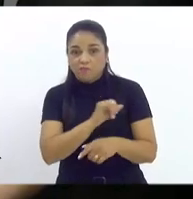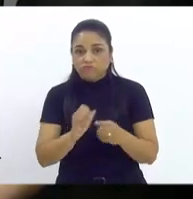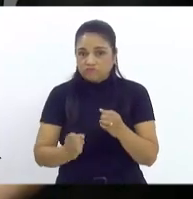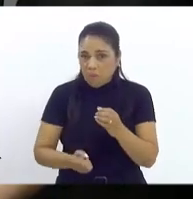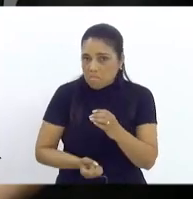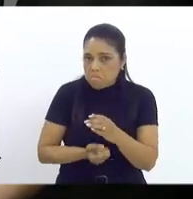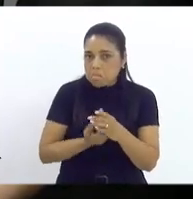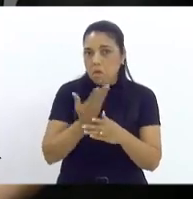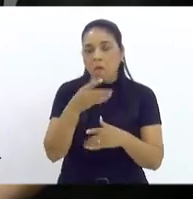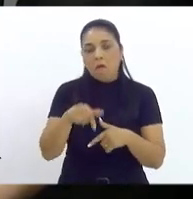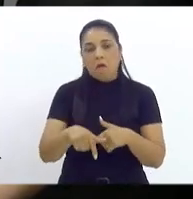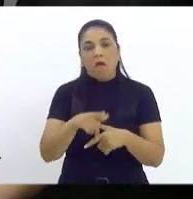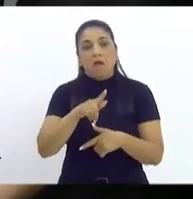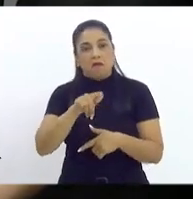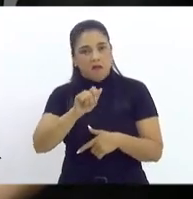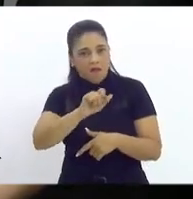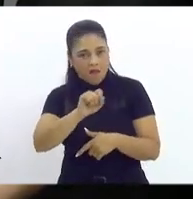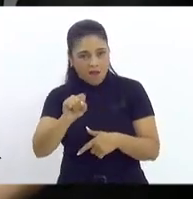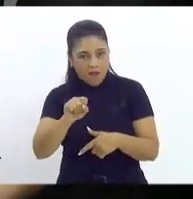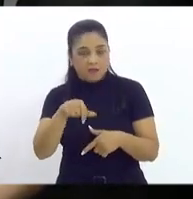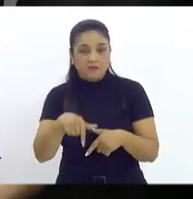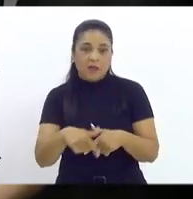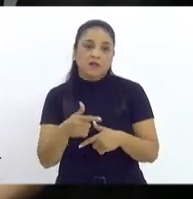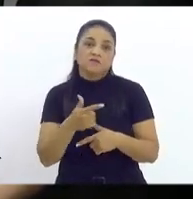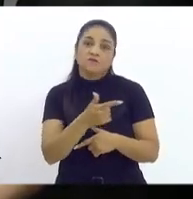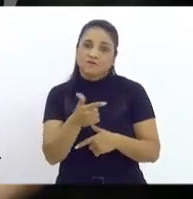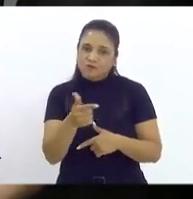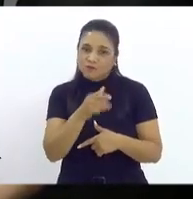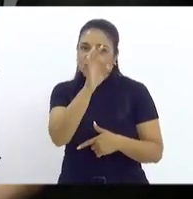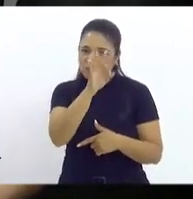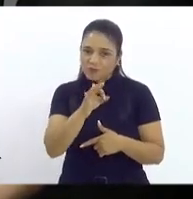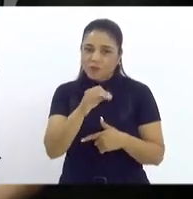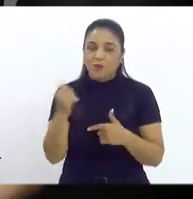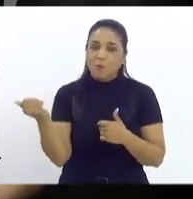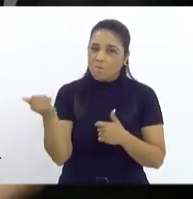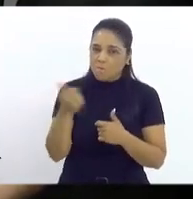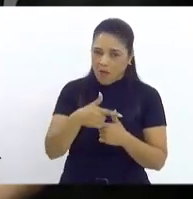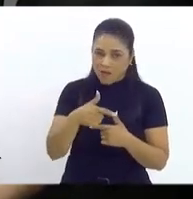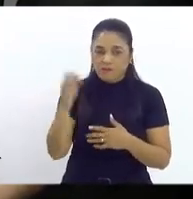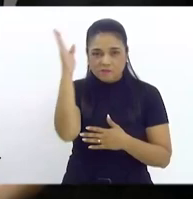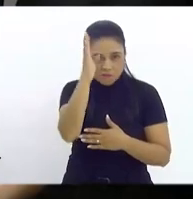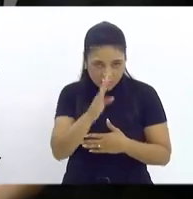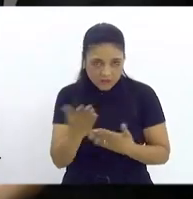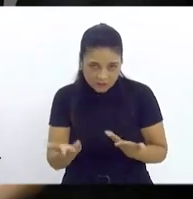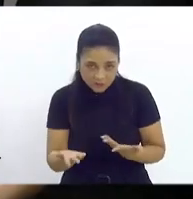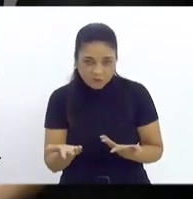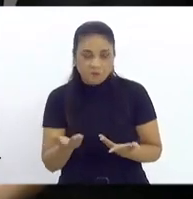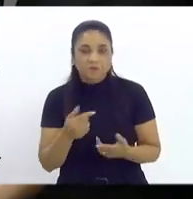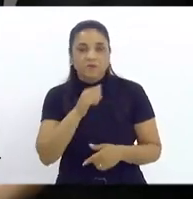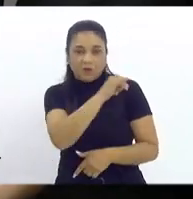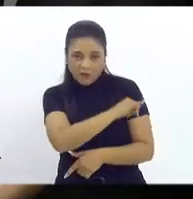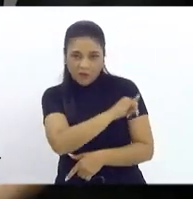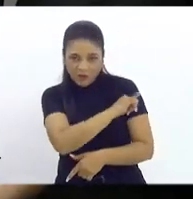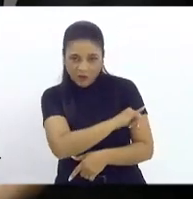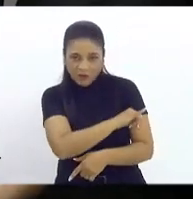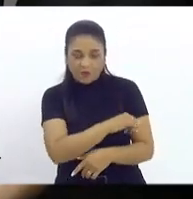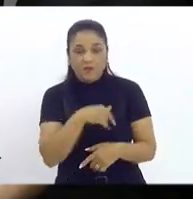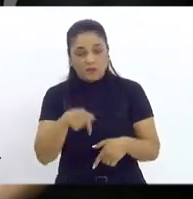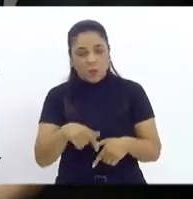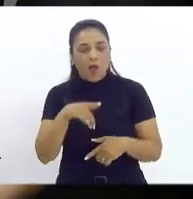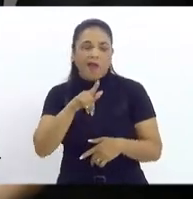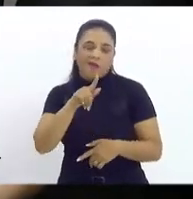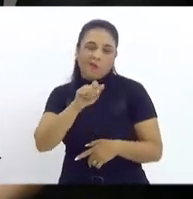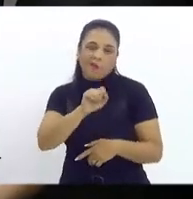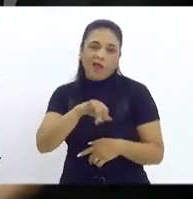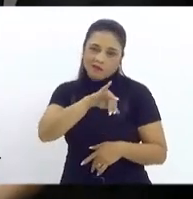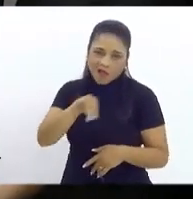aí consumos ficar no estado. Essa é a nossa bandeira, a gente esperar que o gás ele seja aproveitado aqui no